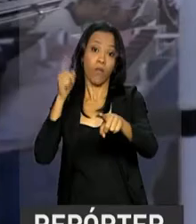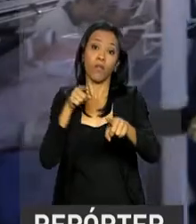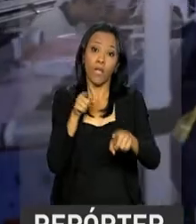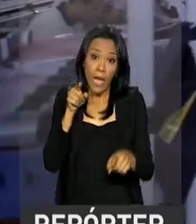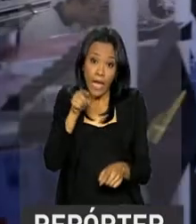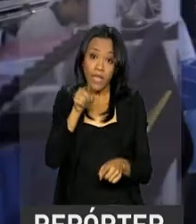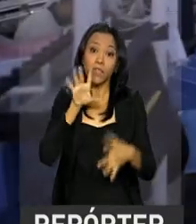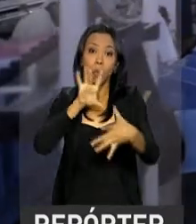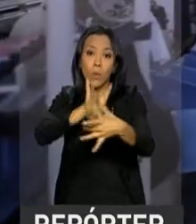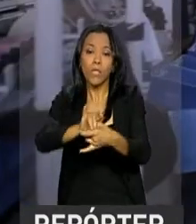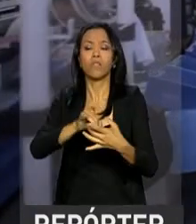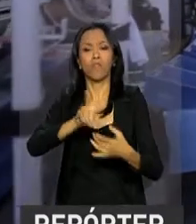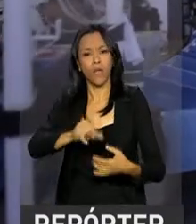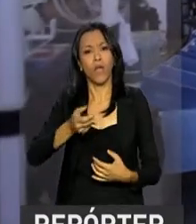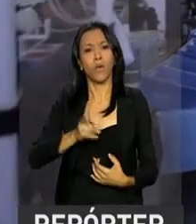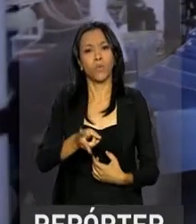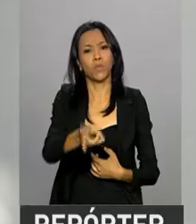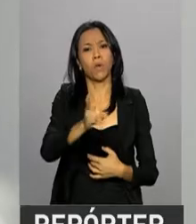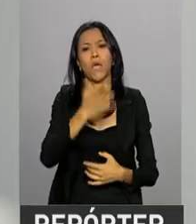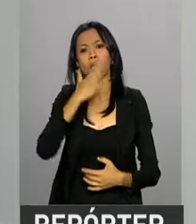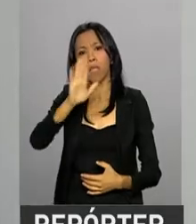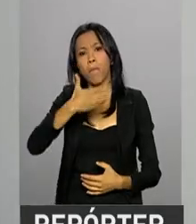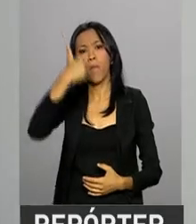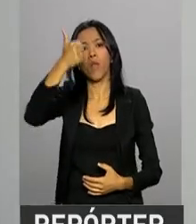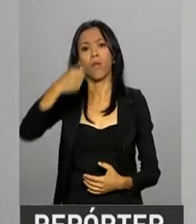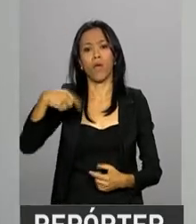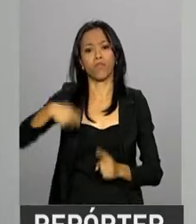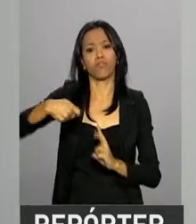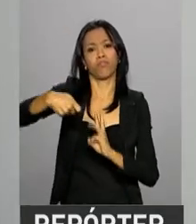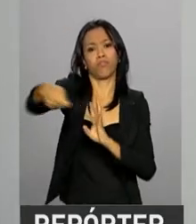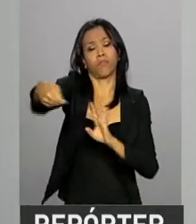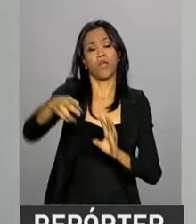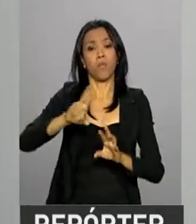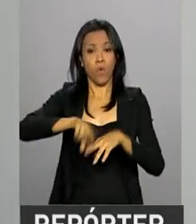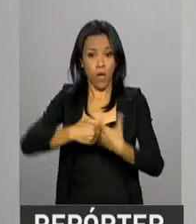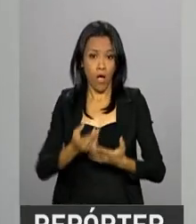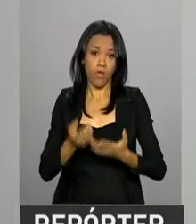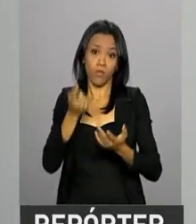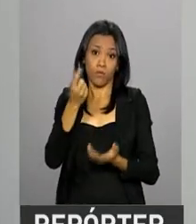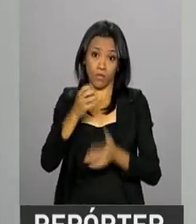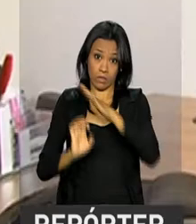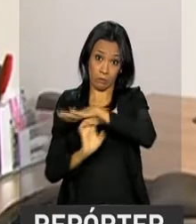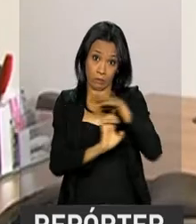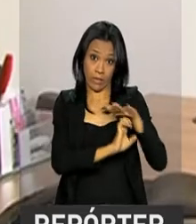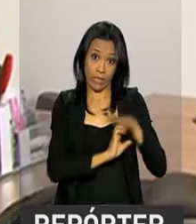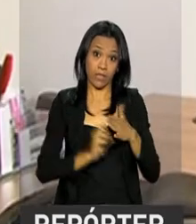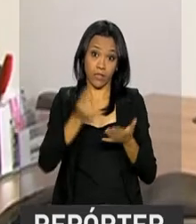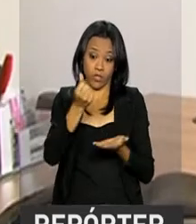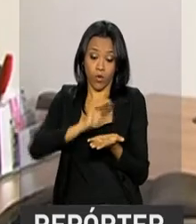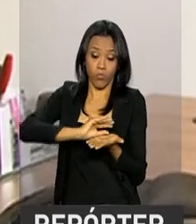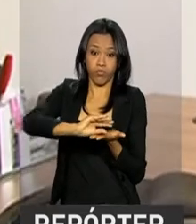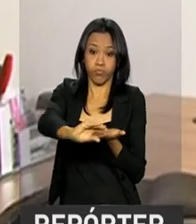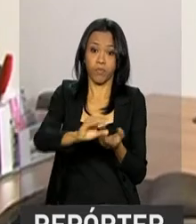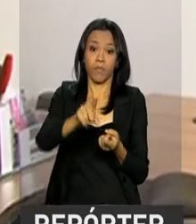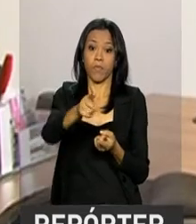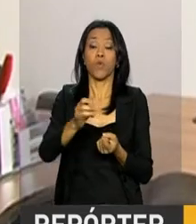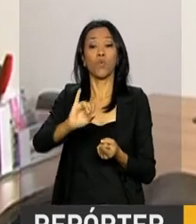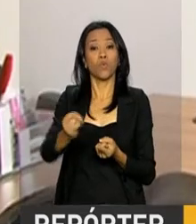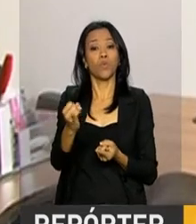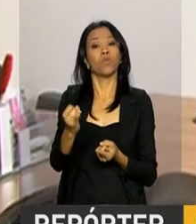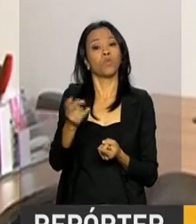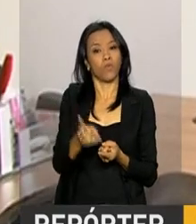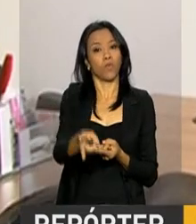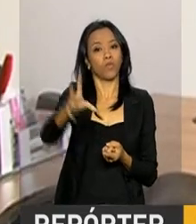manter e até melhorar nos próximos meses não só pelo aumento dos investimentos por parte dos empresários a taxa de juros tende a continuar em queda